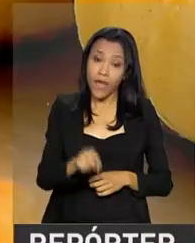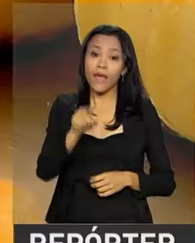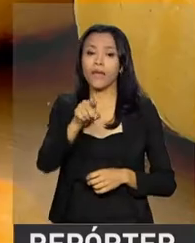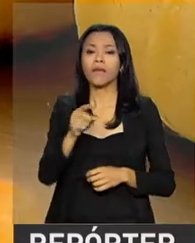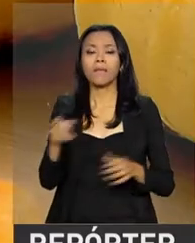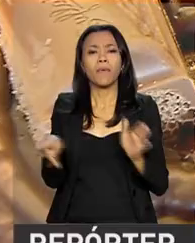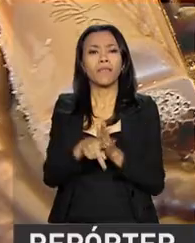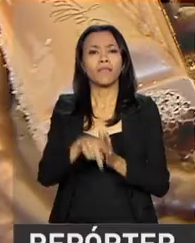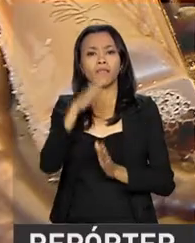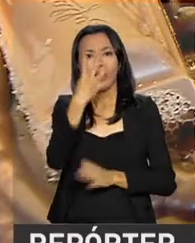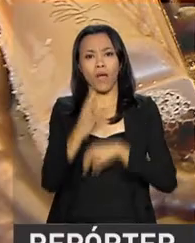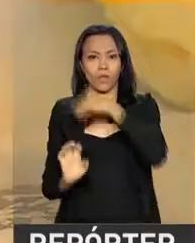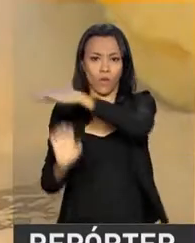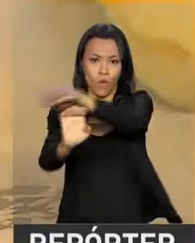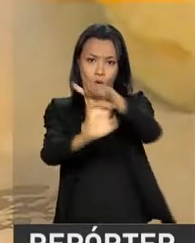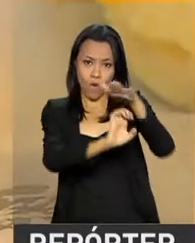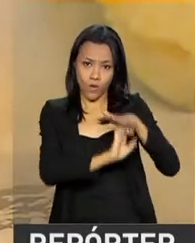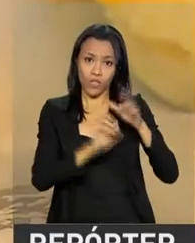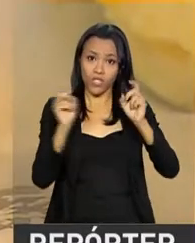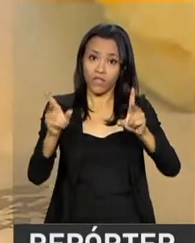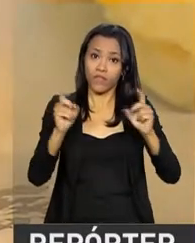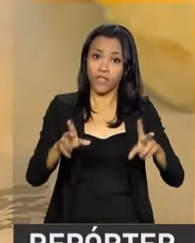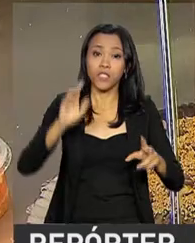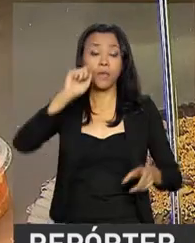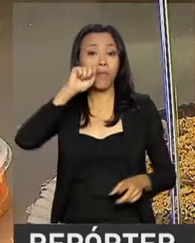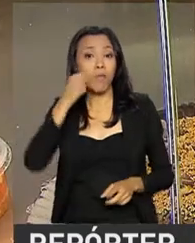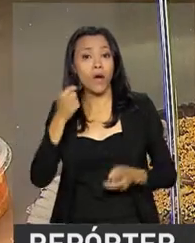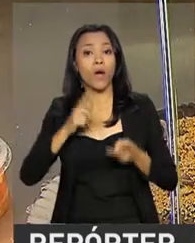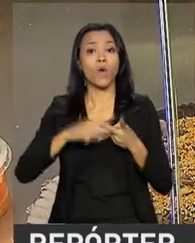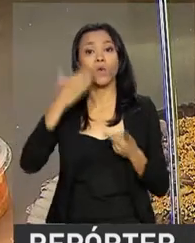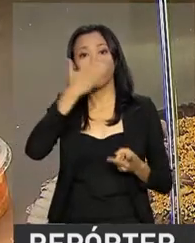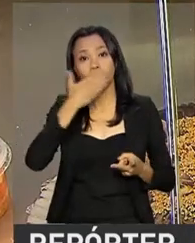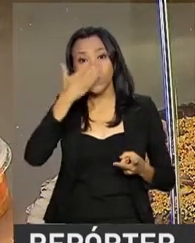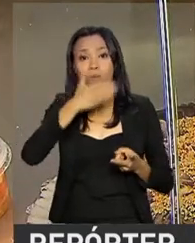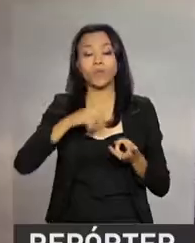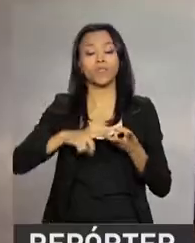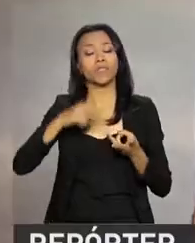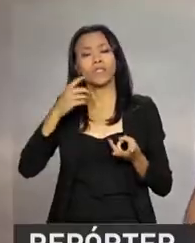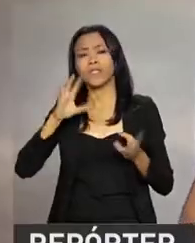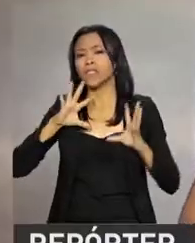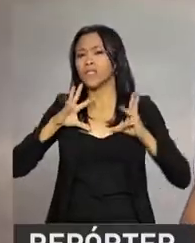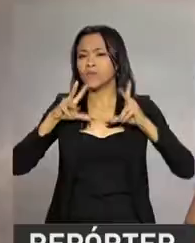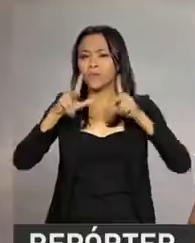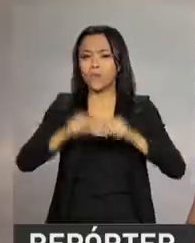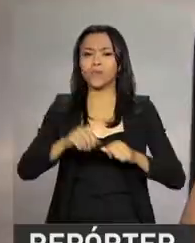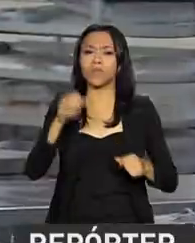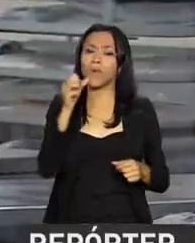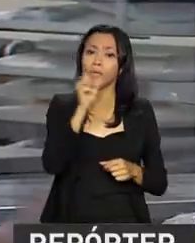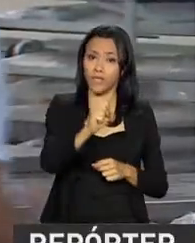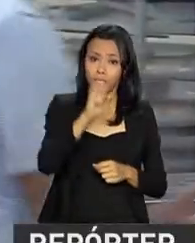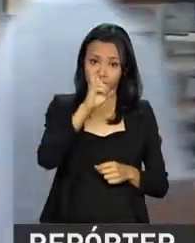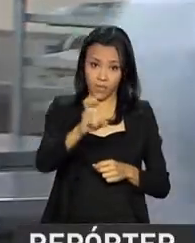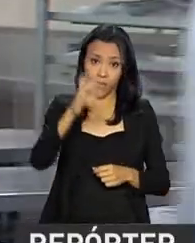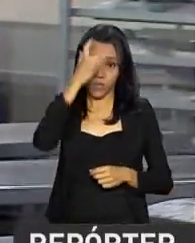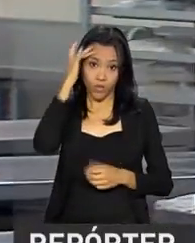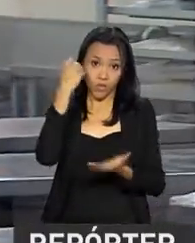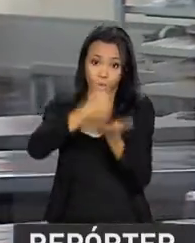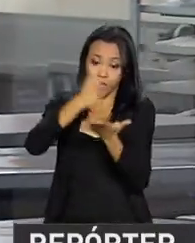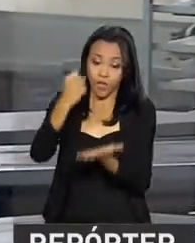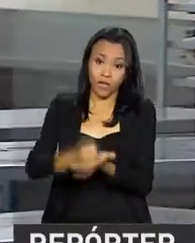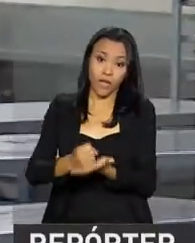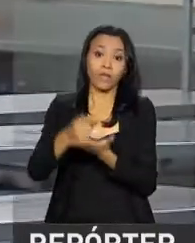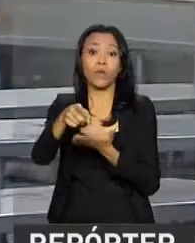lojas que vendem pães, bolos, tortas e salgados. Ao todo, tem 85 funcionários. Com as novas